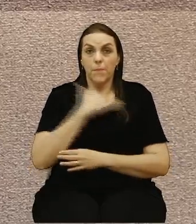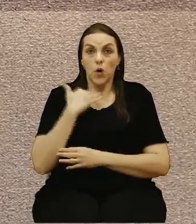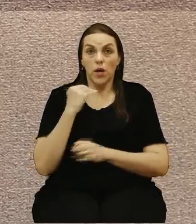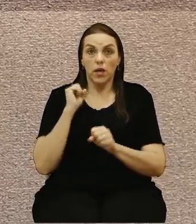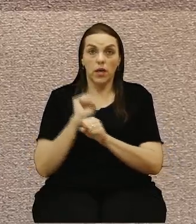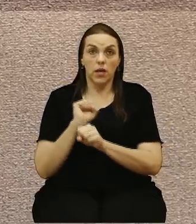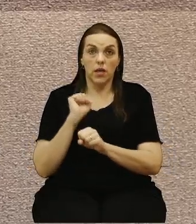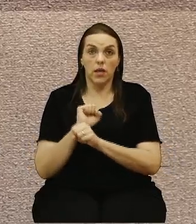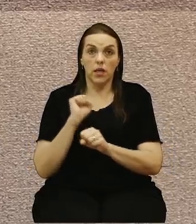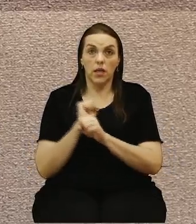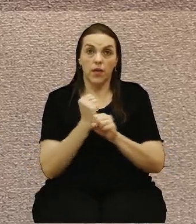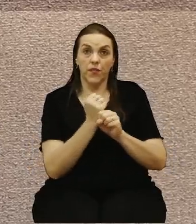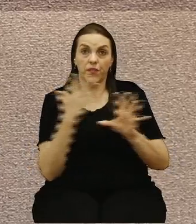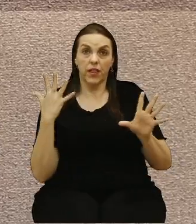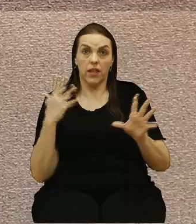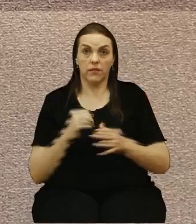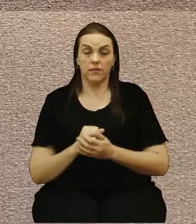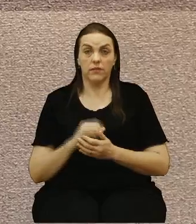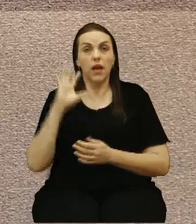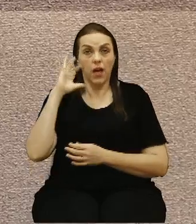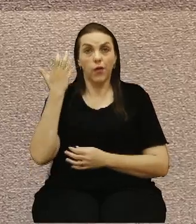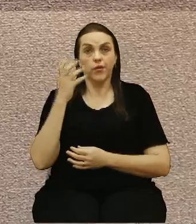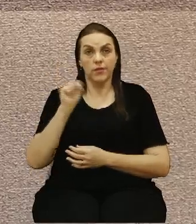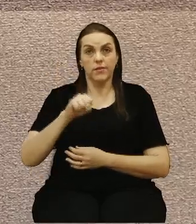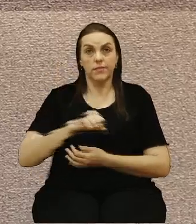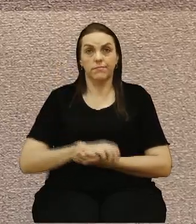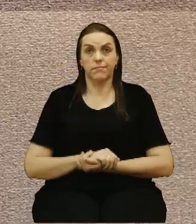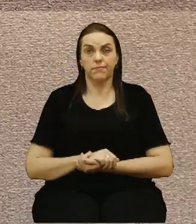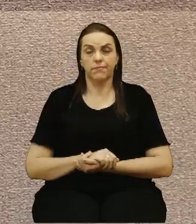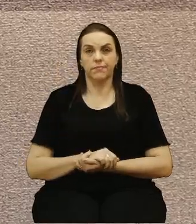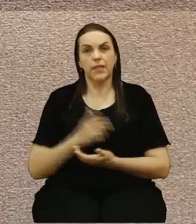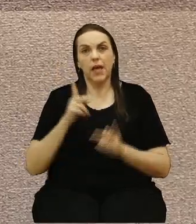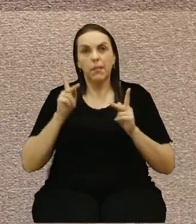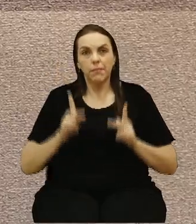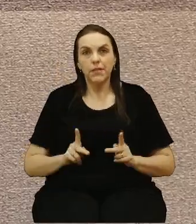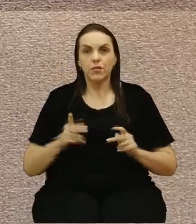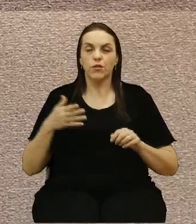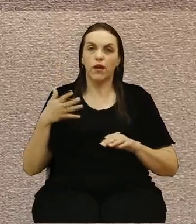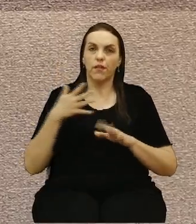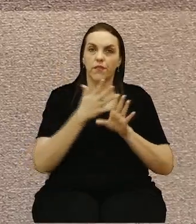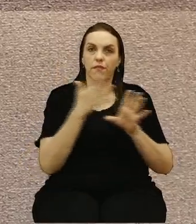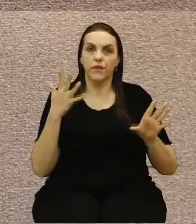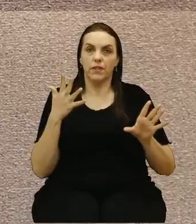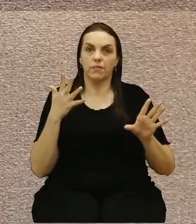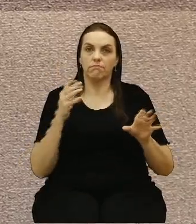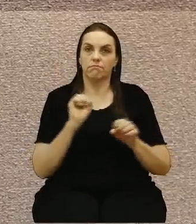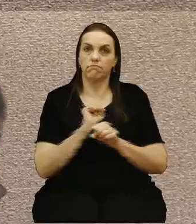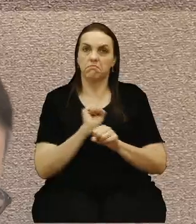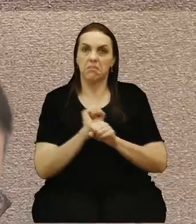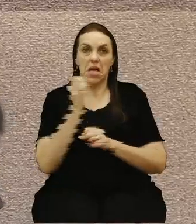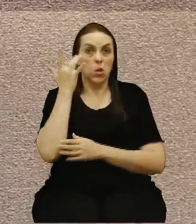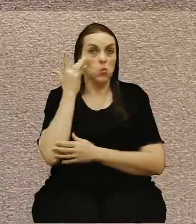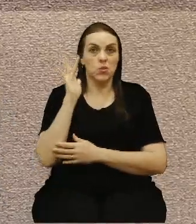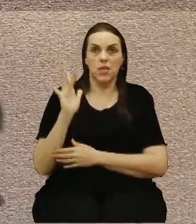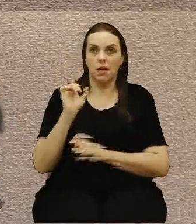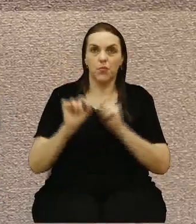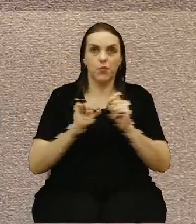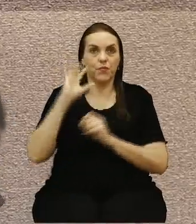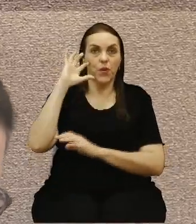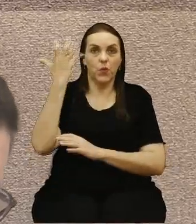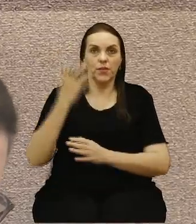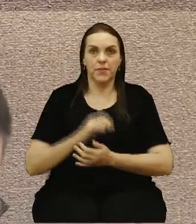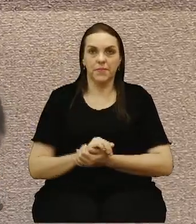fila de espera, e é o que tem acontecido. A pessoa entra na fila, ela não sabe o que vai